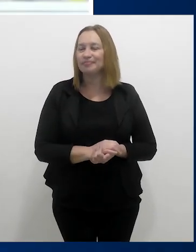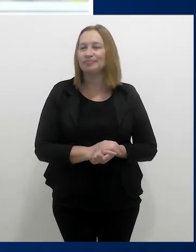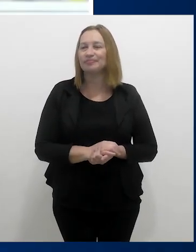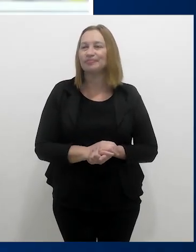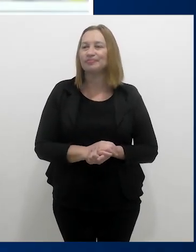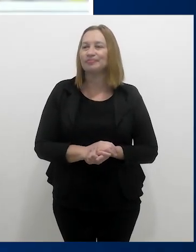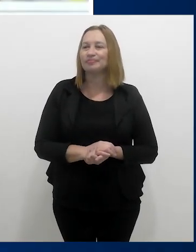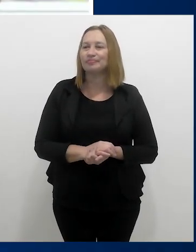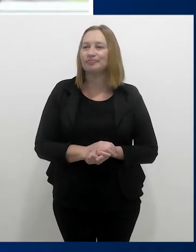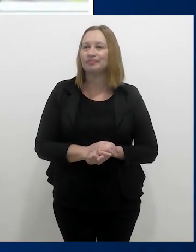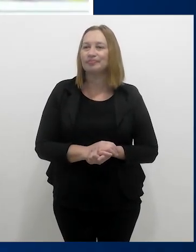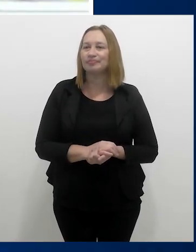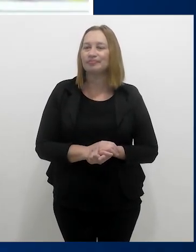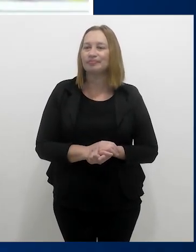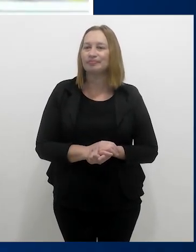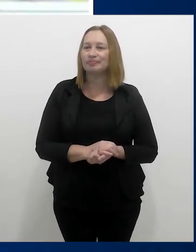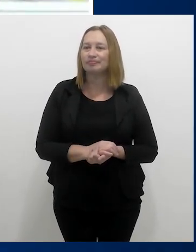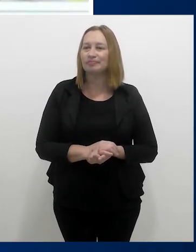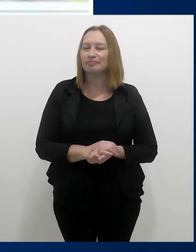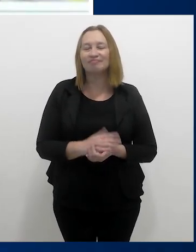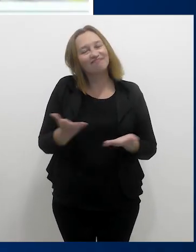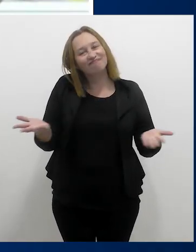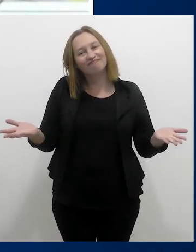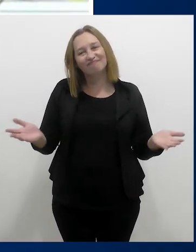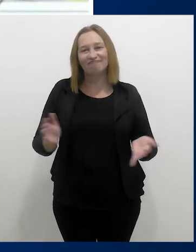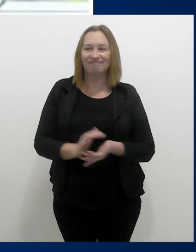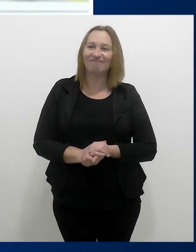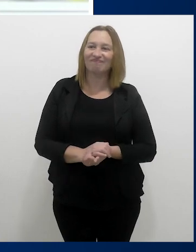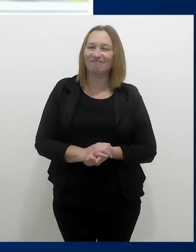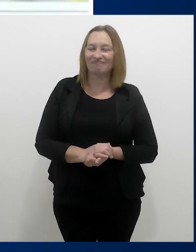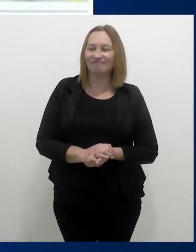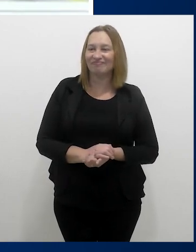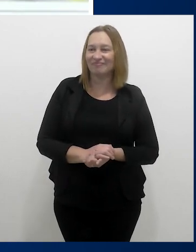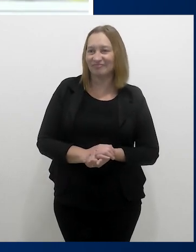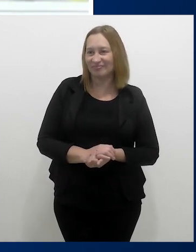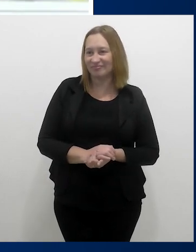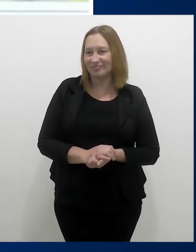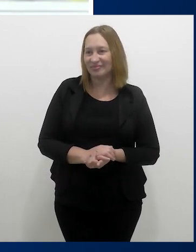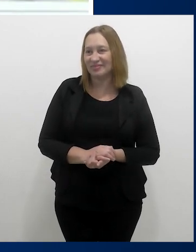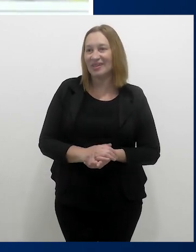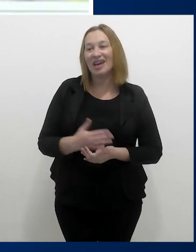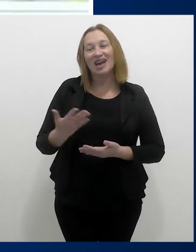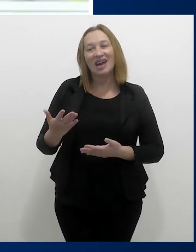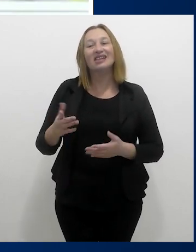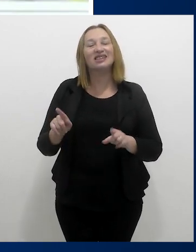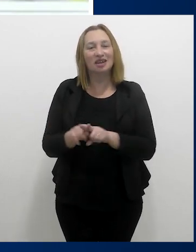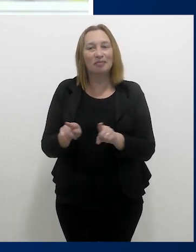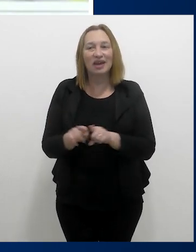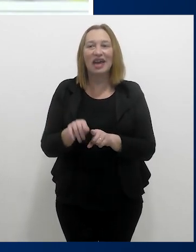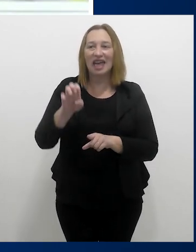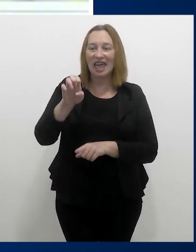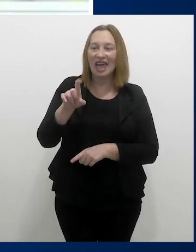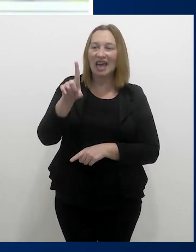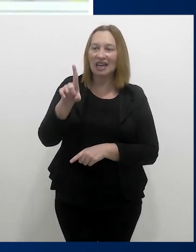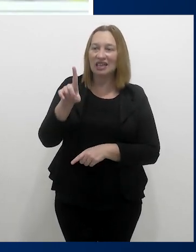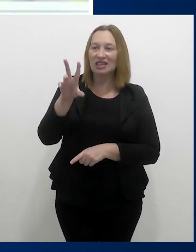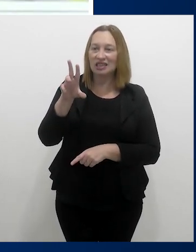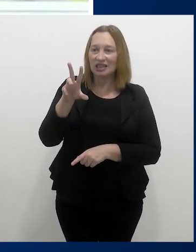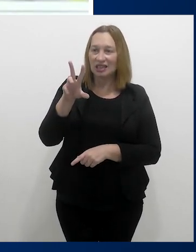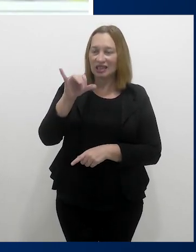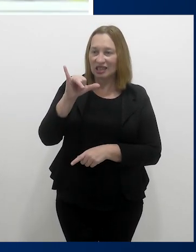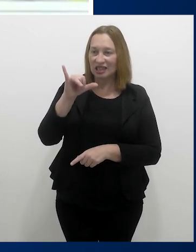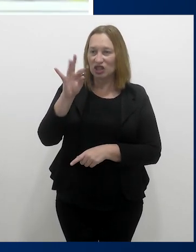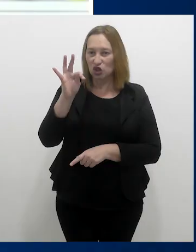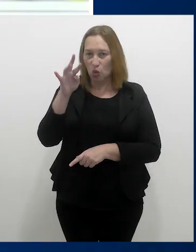essas. isso. E aí, e é isso. E também as minhas